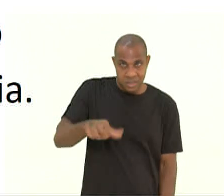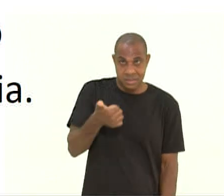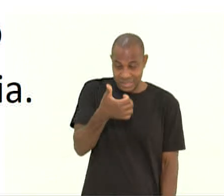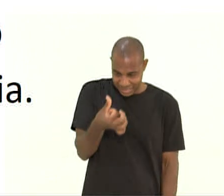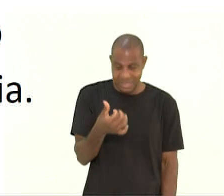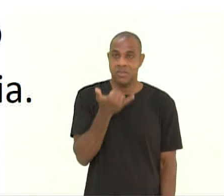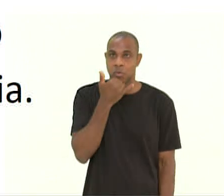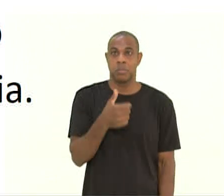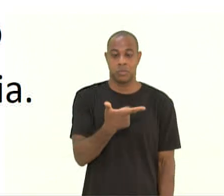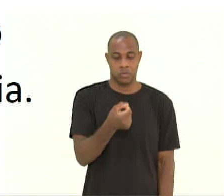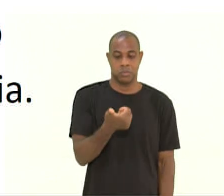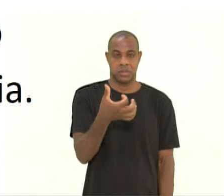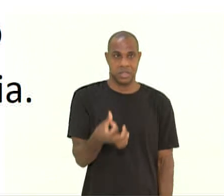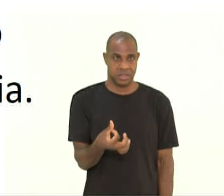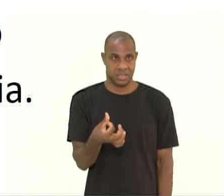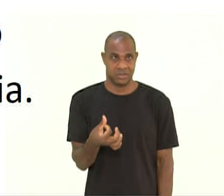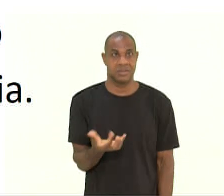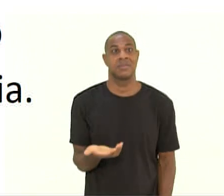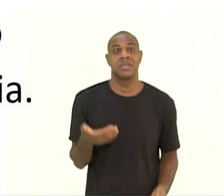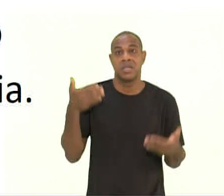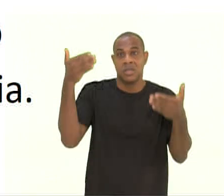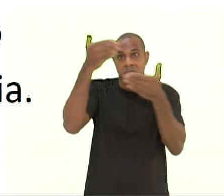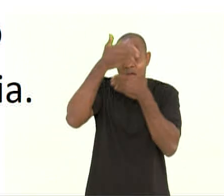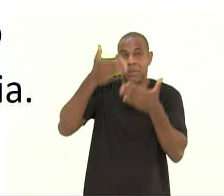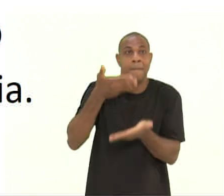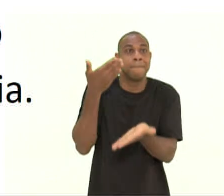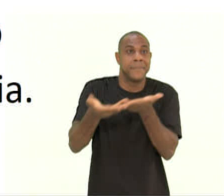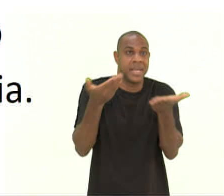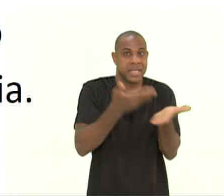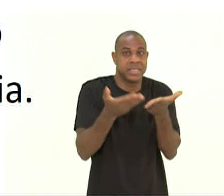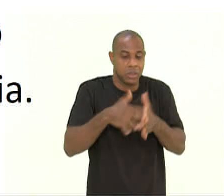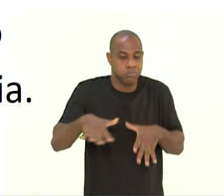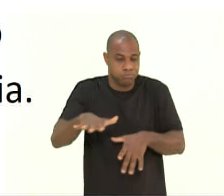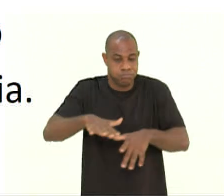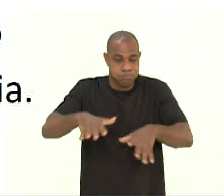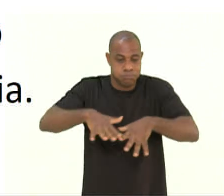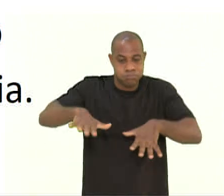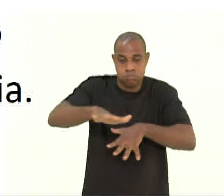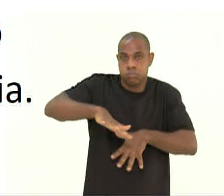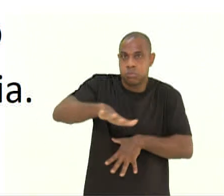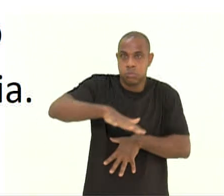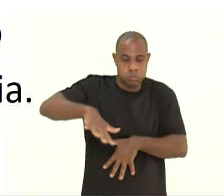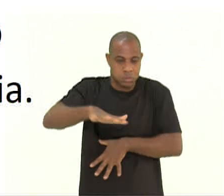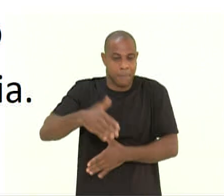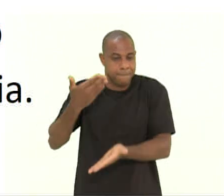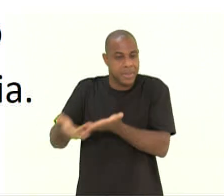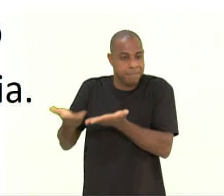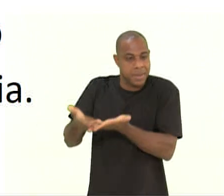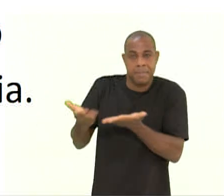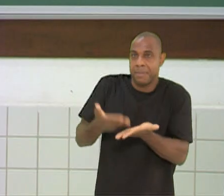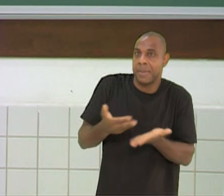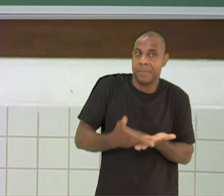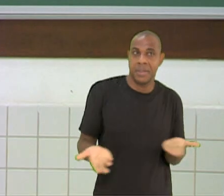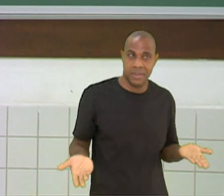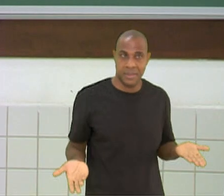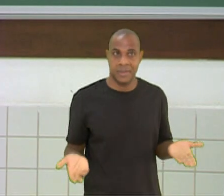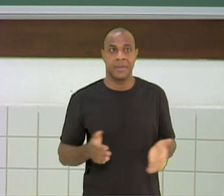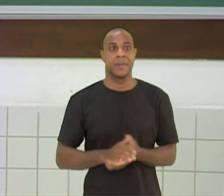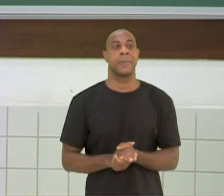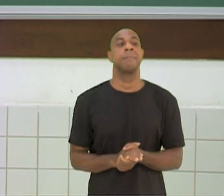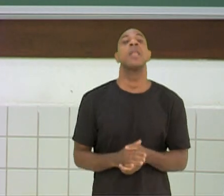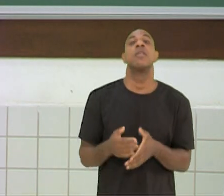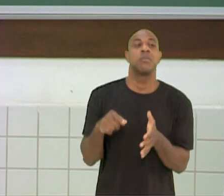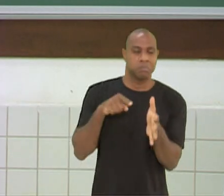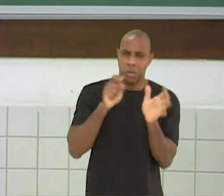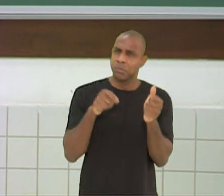em declínio, perdendo muitos territórios em que ele tinha domínio. Aí dentro desse contexto da guerra da Síria. A gente não falou ainda, mas você pode dar uma